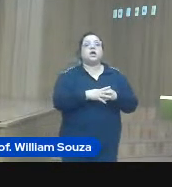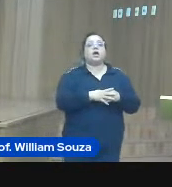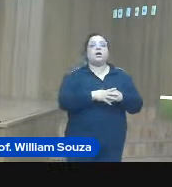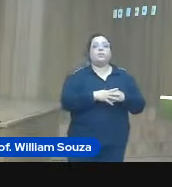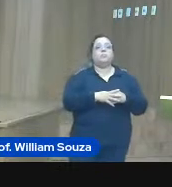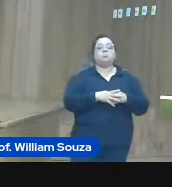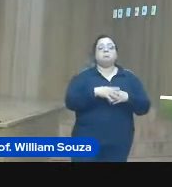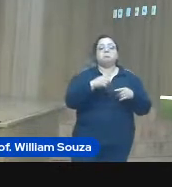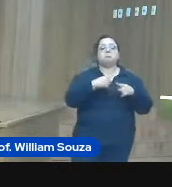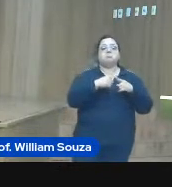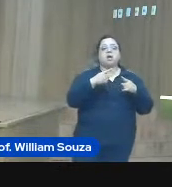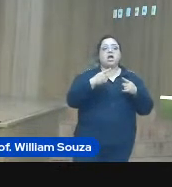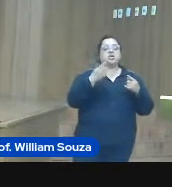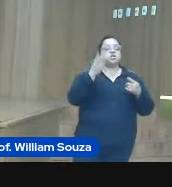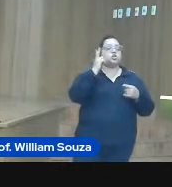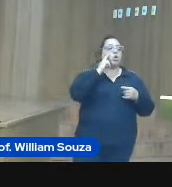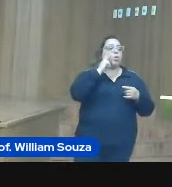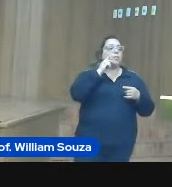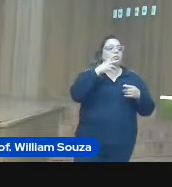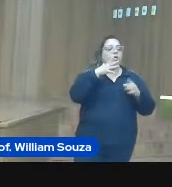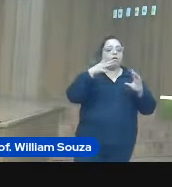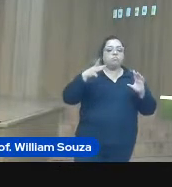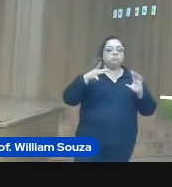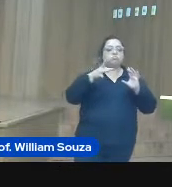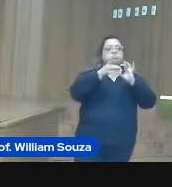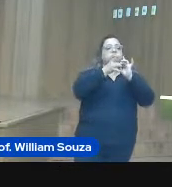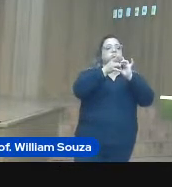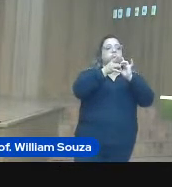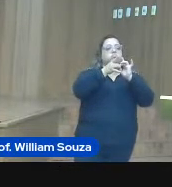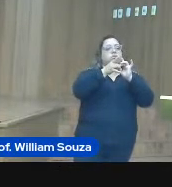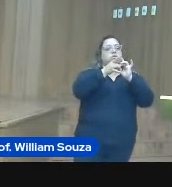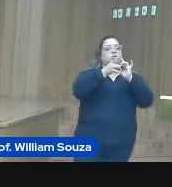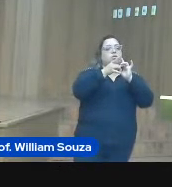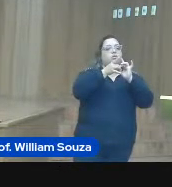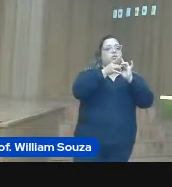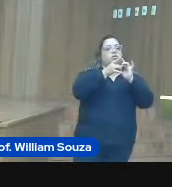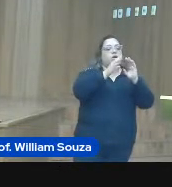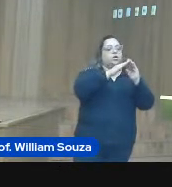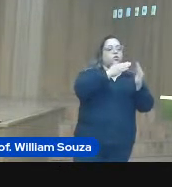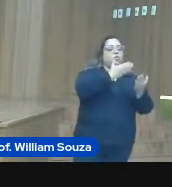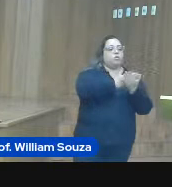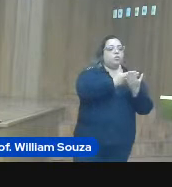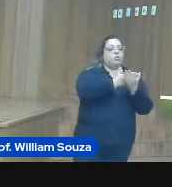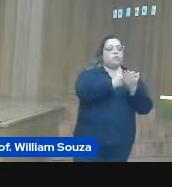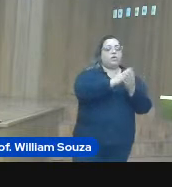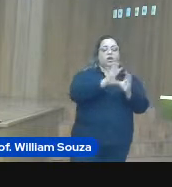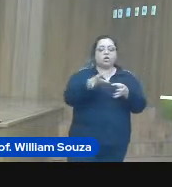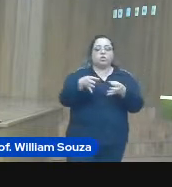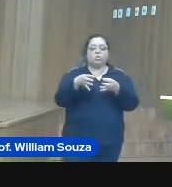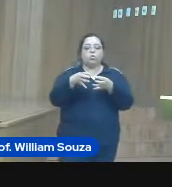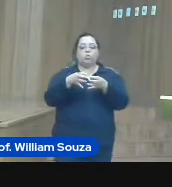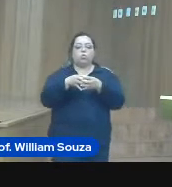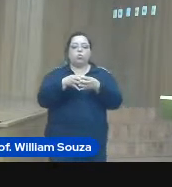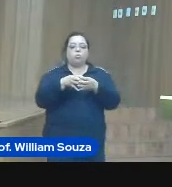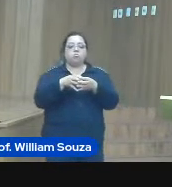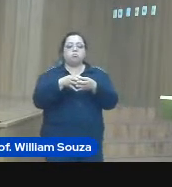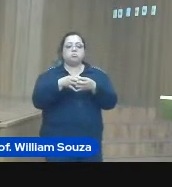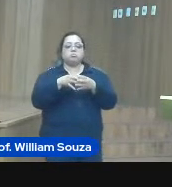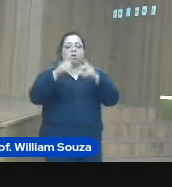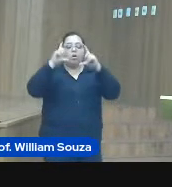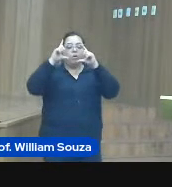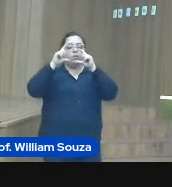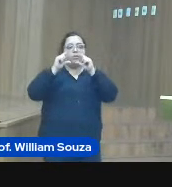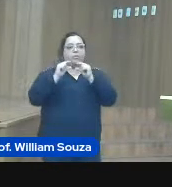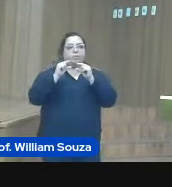consolidando entre as escolas e o público mais leigo? Por exemplo, vocês conhecem esse desenho do